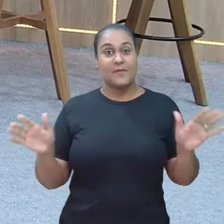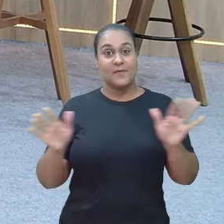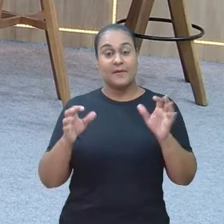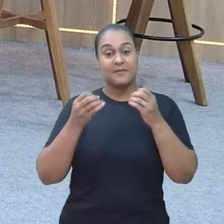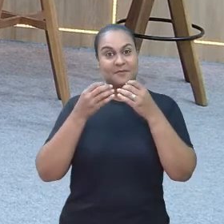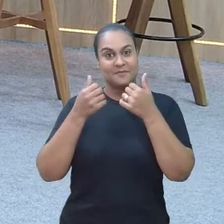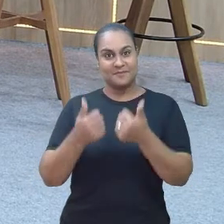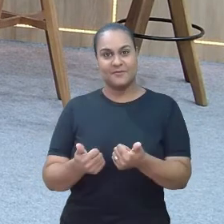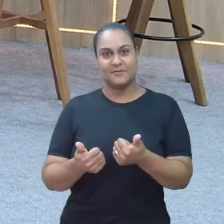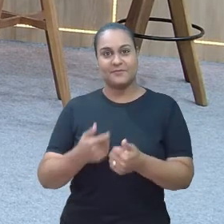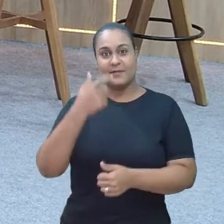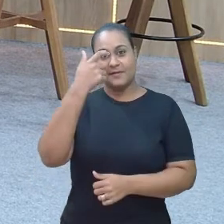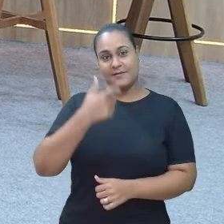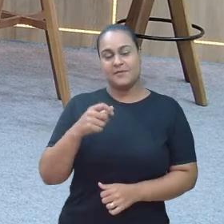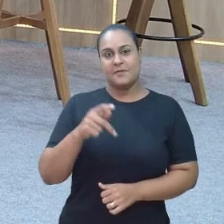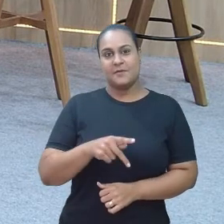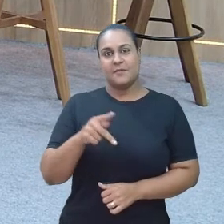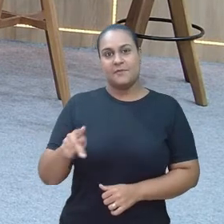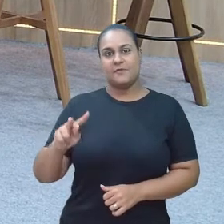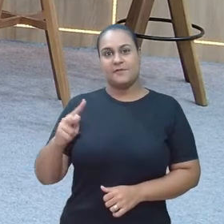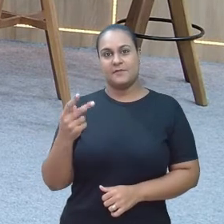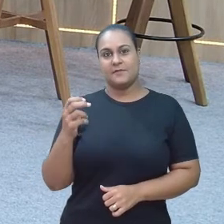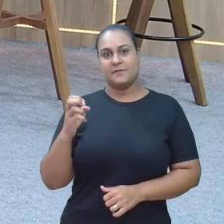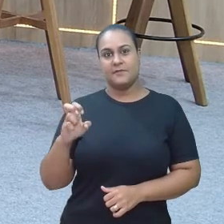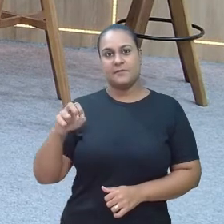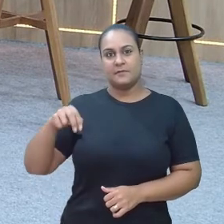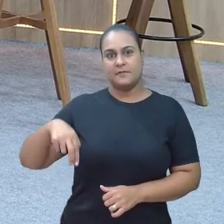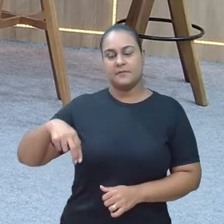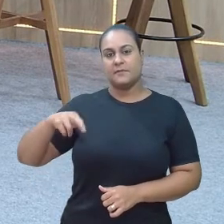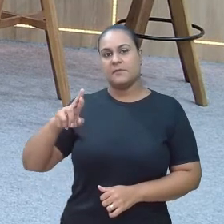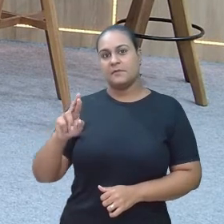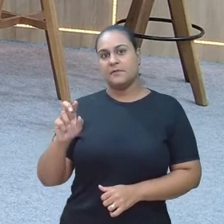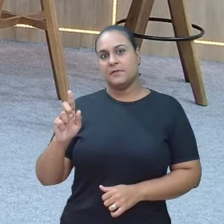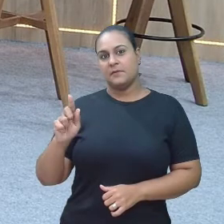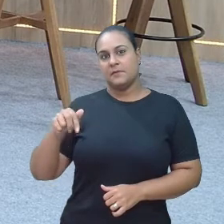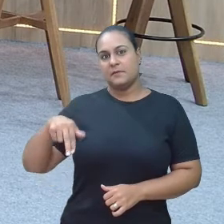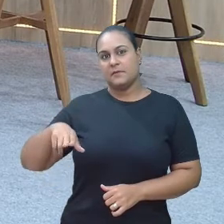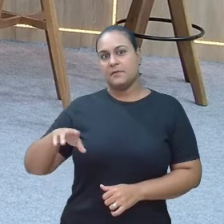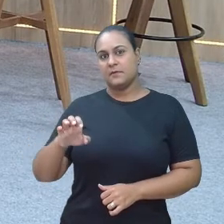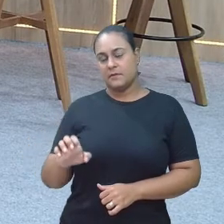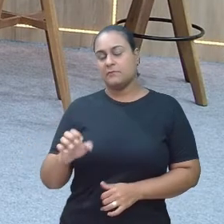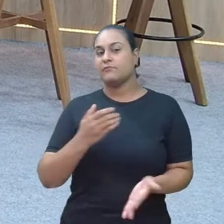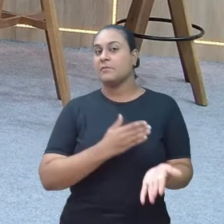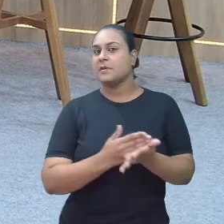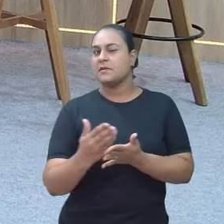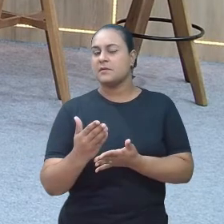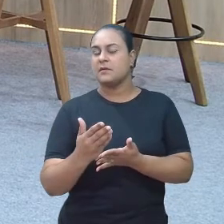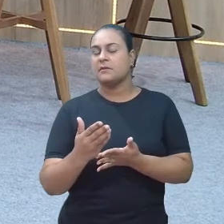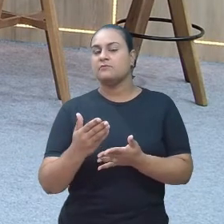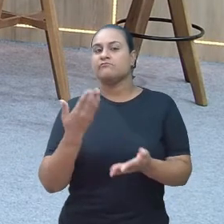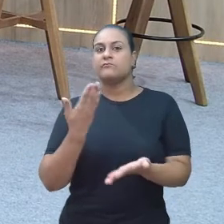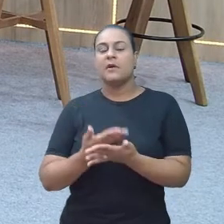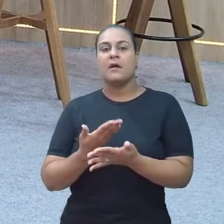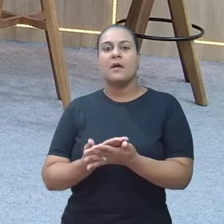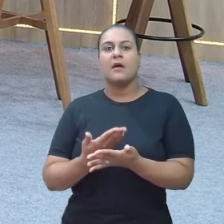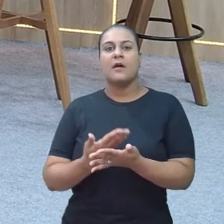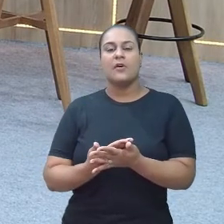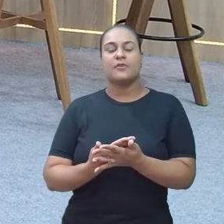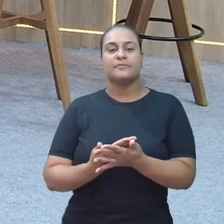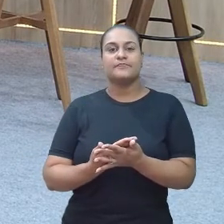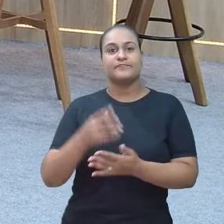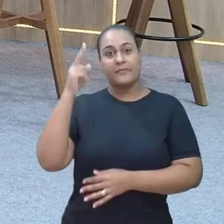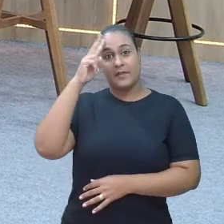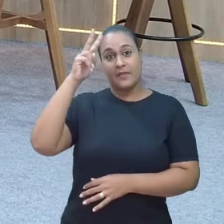Olá, tudo bom? Eu sou o professor Henrique Nelson, estamos iniciando a nossa aula de História do Recife. Hoje eu estou acompanhado de